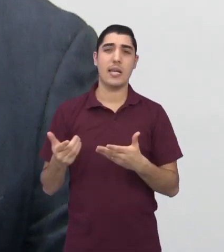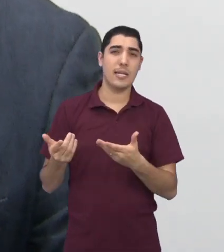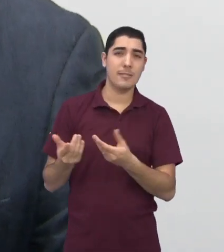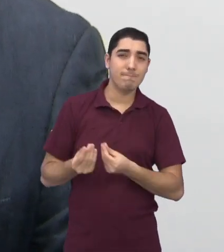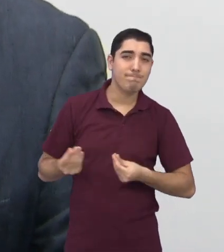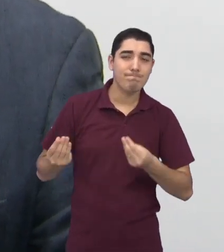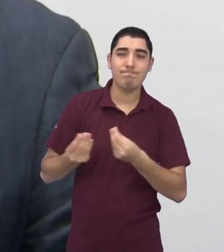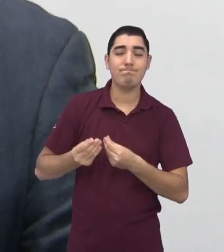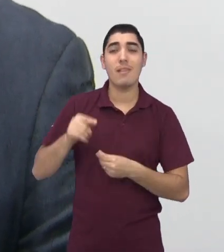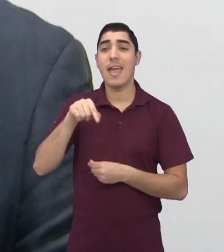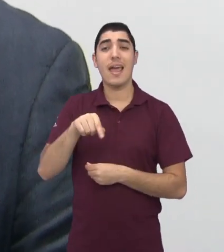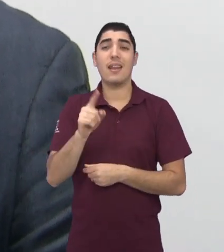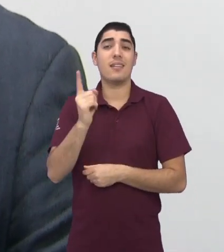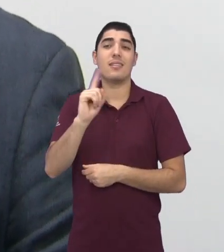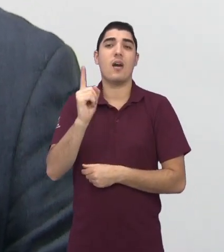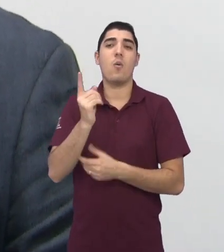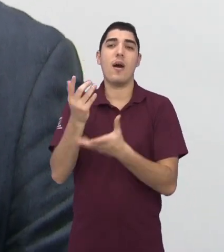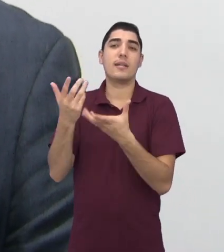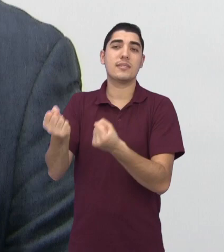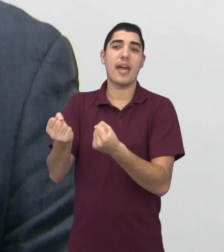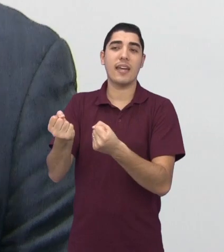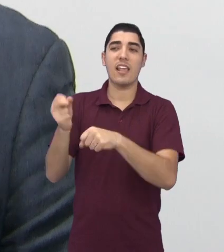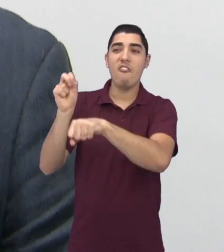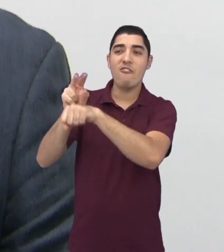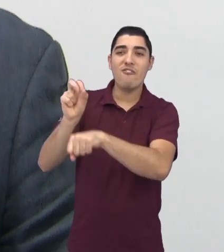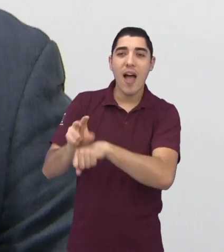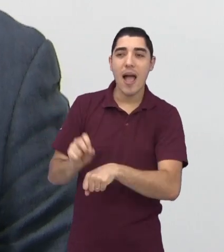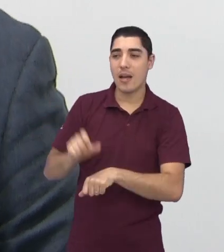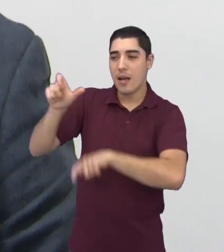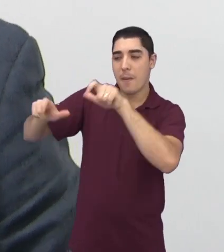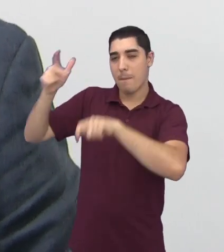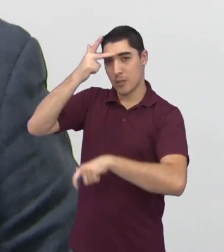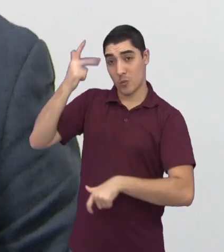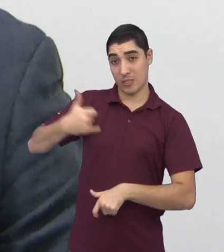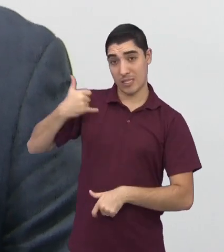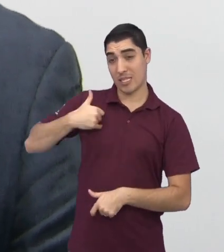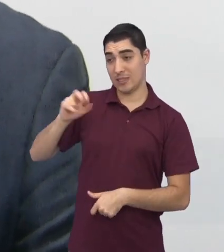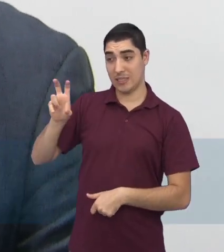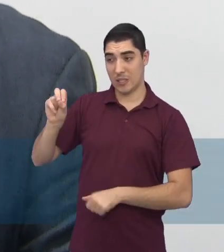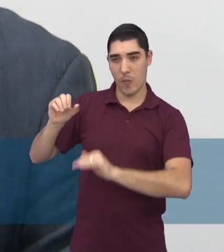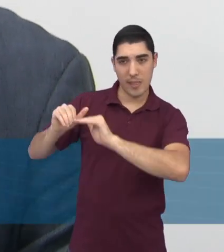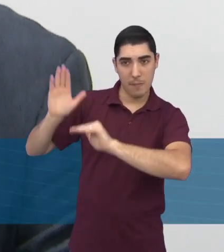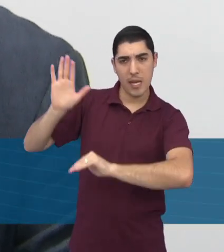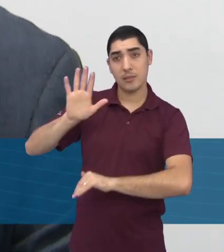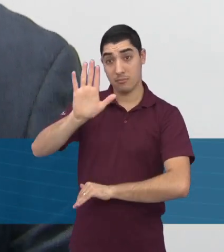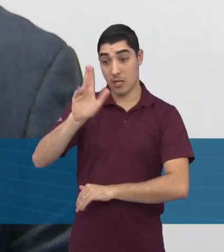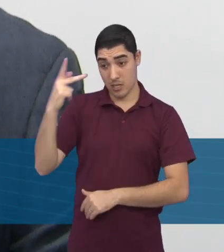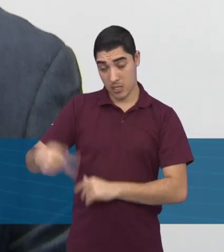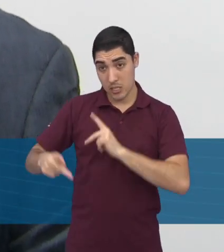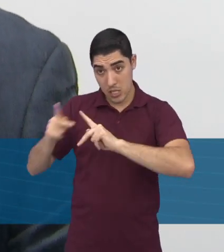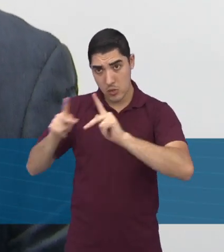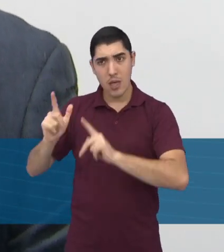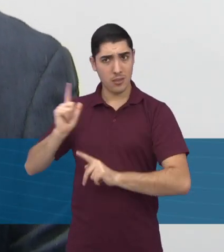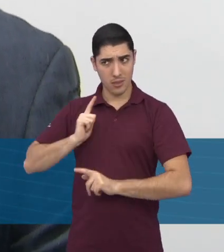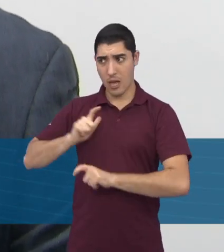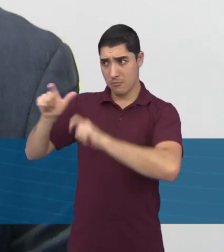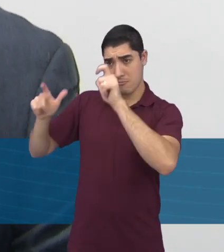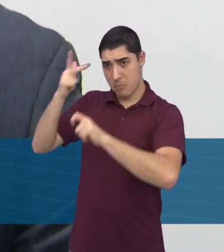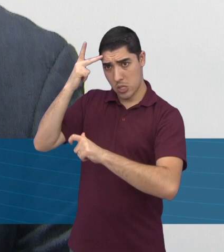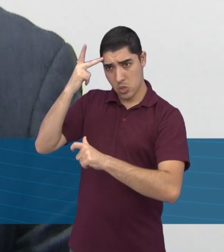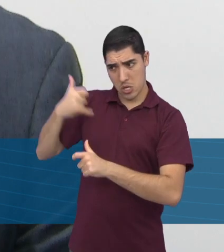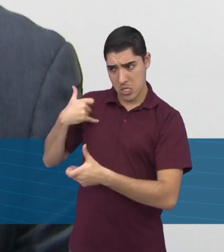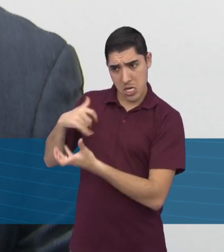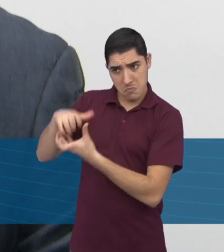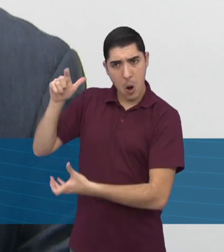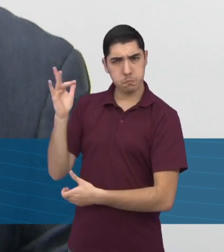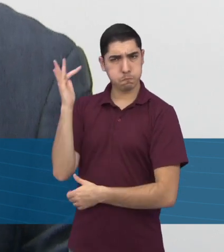não tenham ampliado tanto a vaga específica para 50 anos ou mais. Mas temos uma população madura em São José bem qualificada.